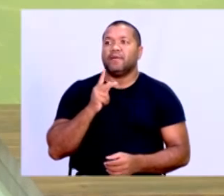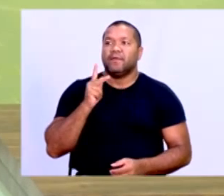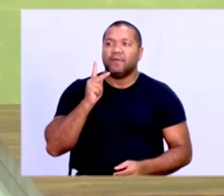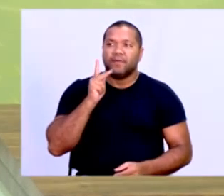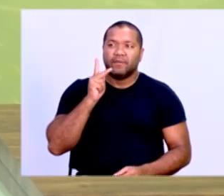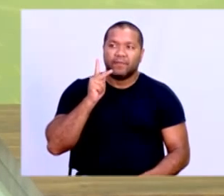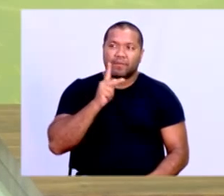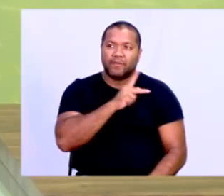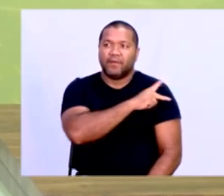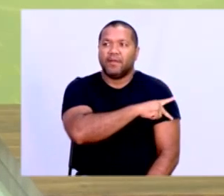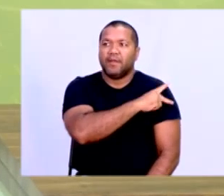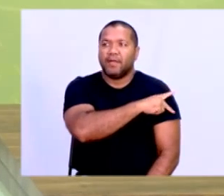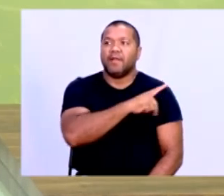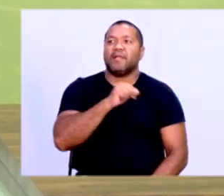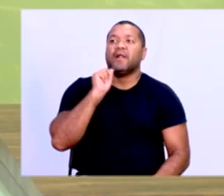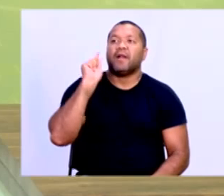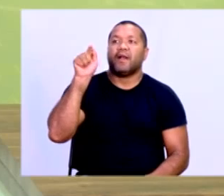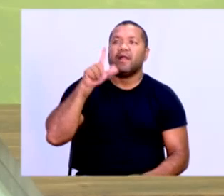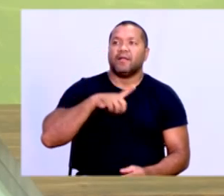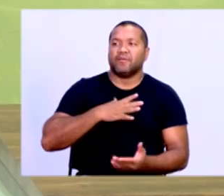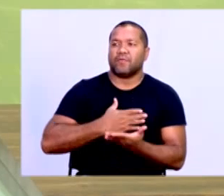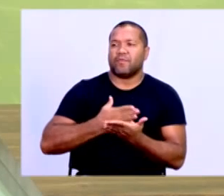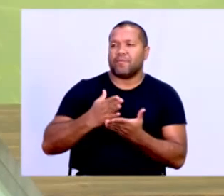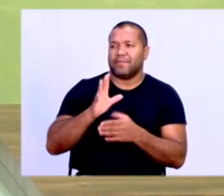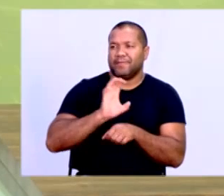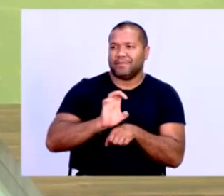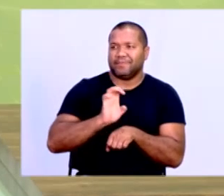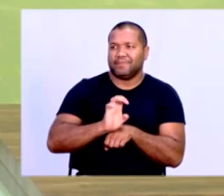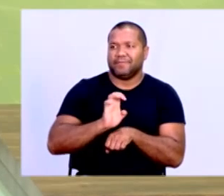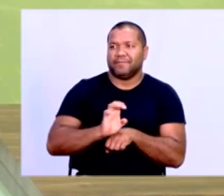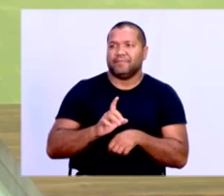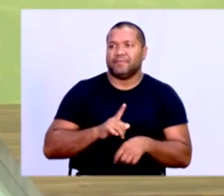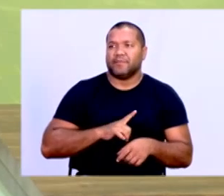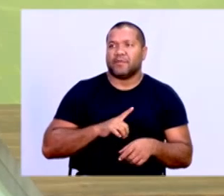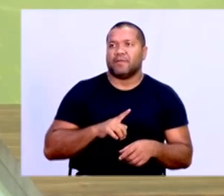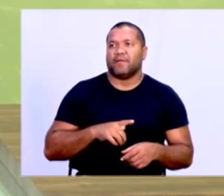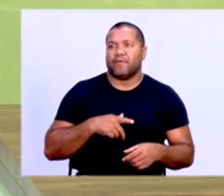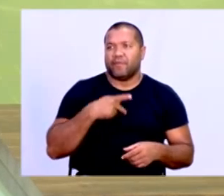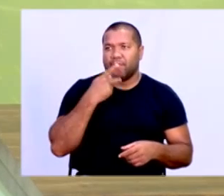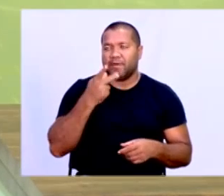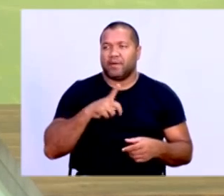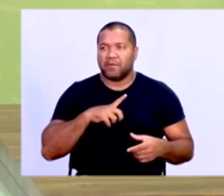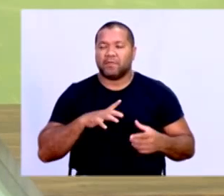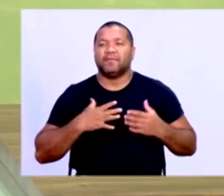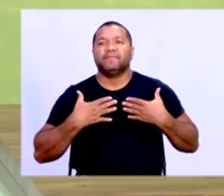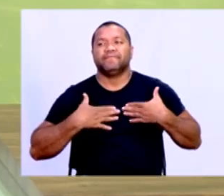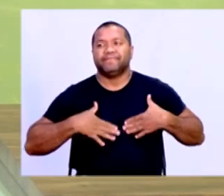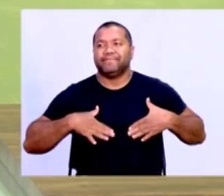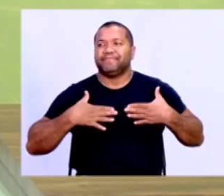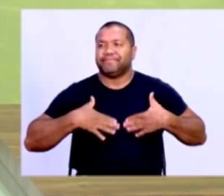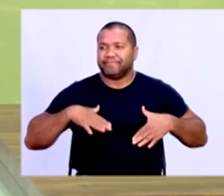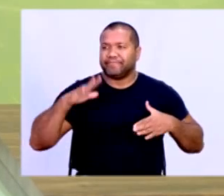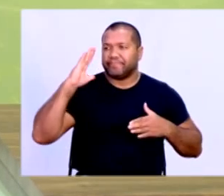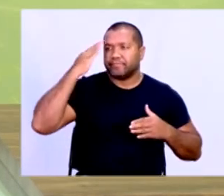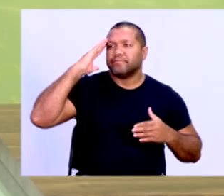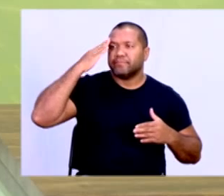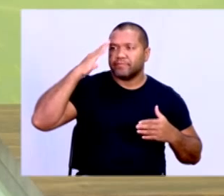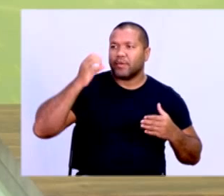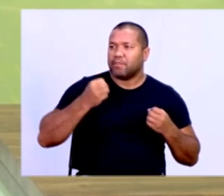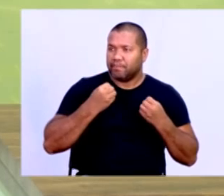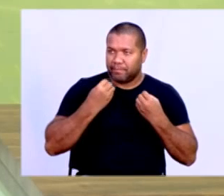lá do começo do estado, disseram que estão tranquilos, estão compreendendo. Que